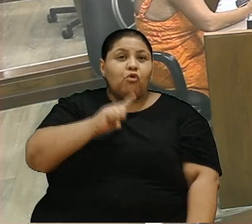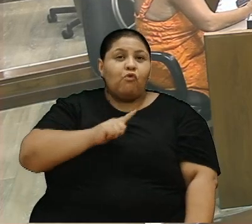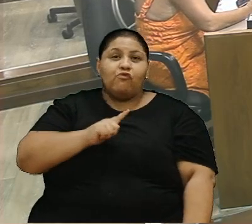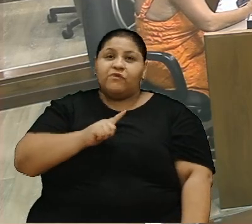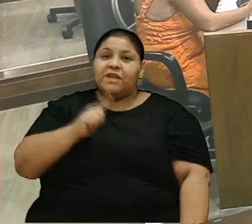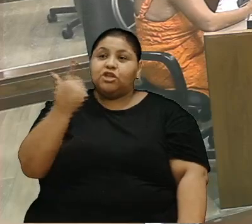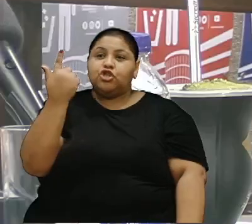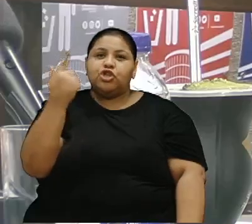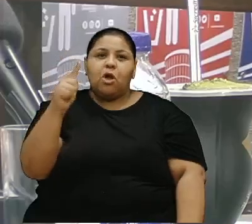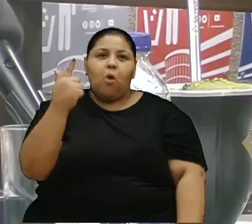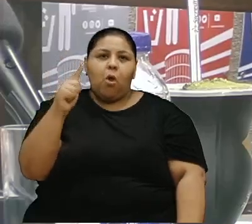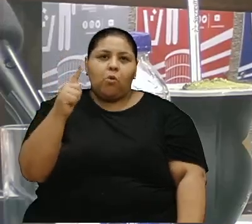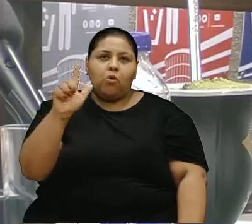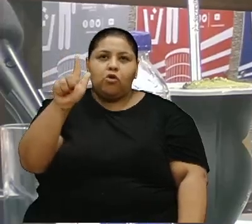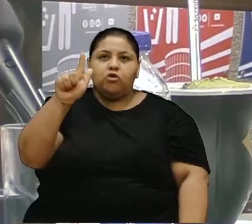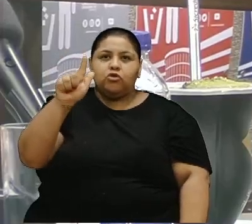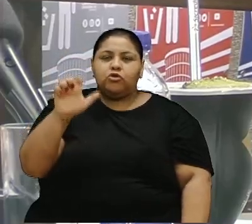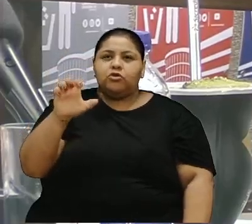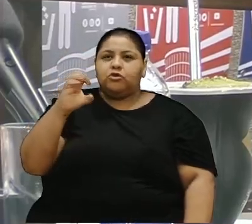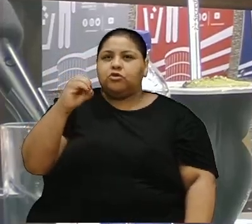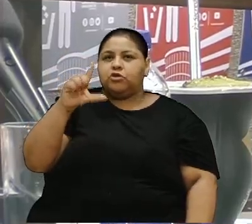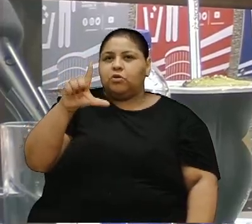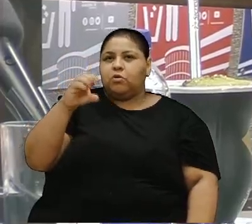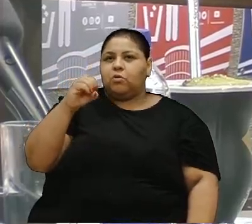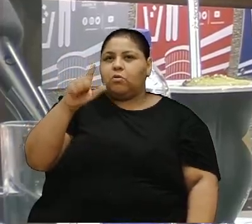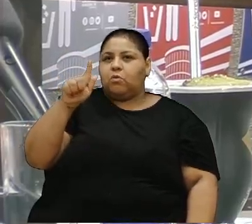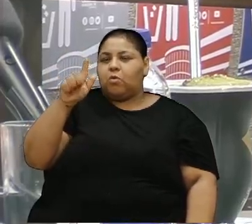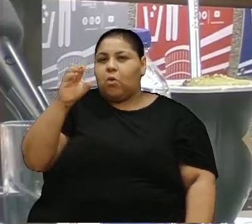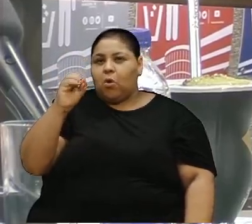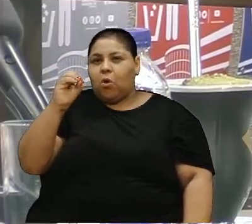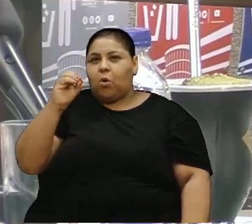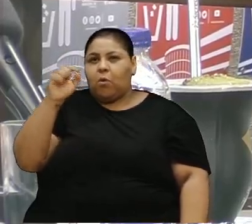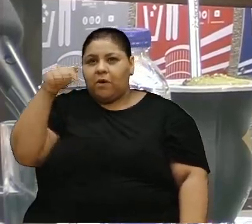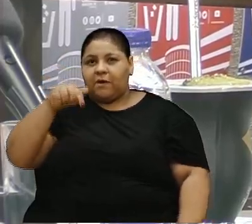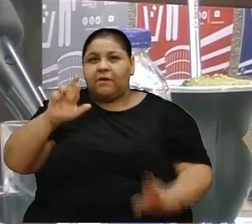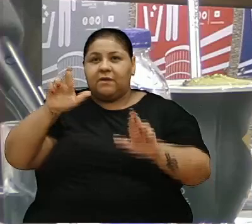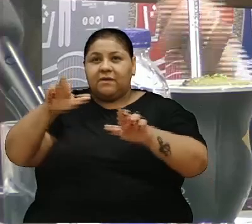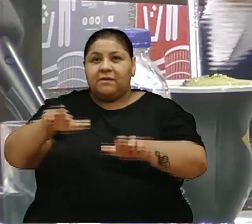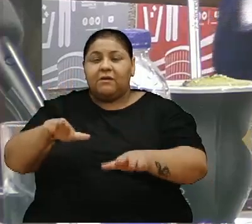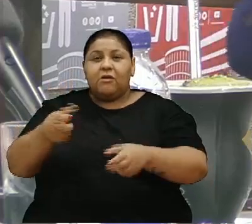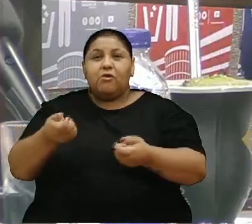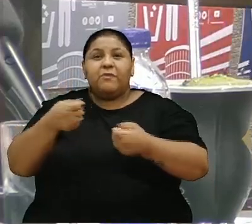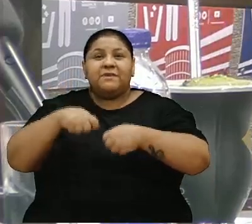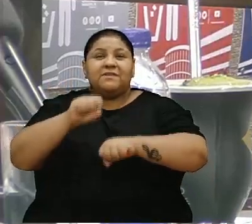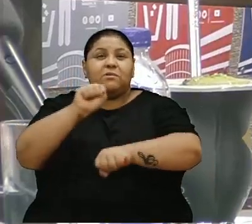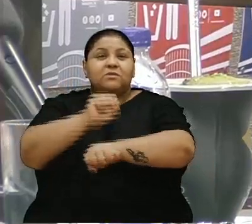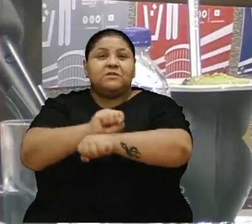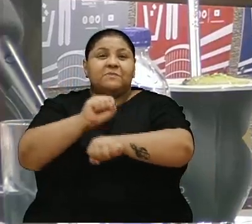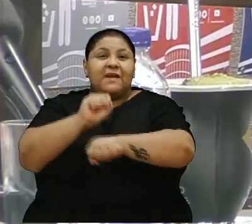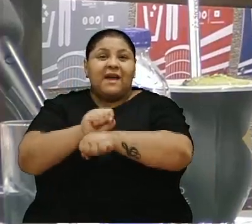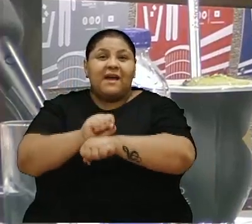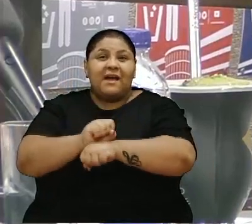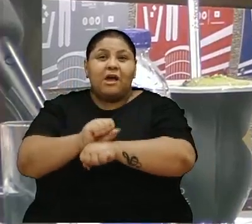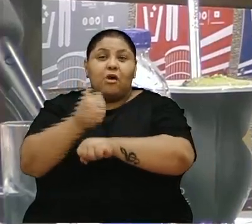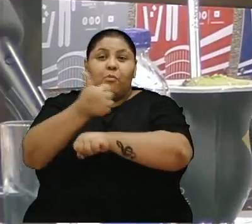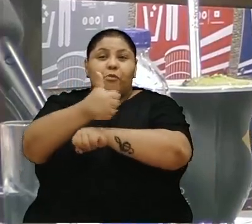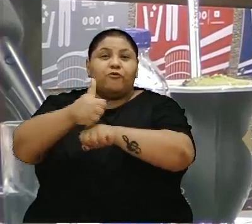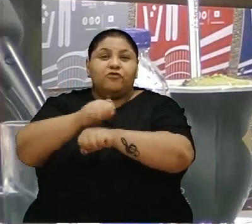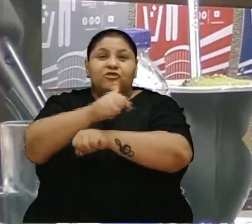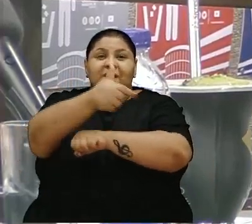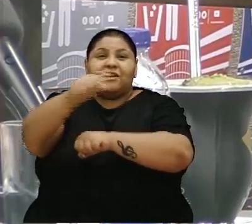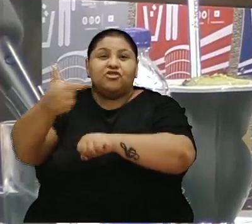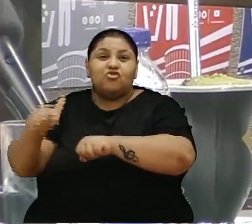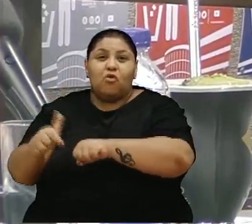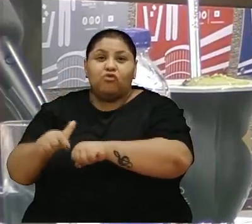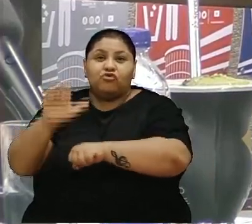região. Tivemos que esperar geólogos vindo da região de São Paulo e Rio de Janeiro para estudar a nossa região. Não conheciam o